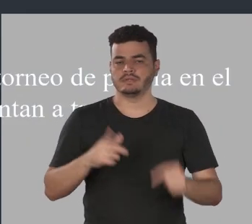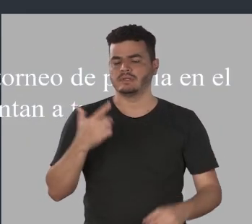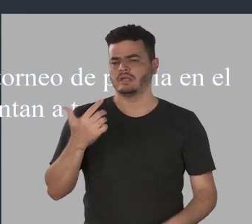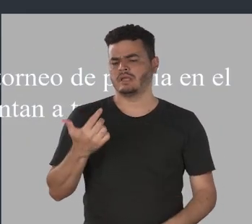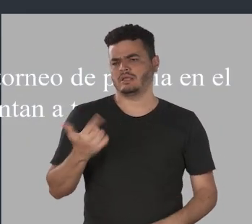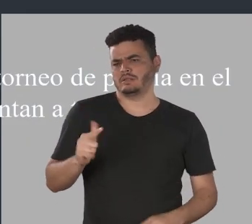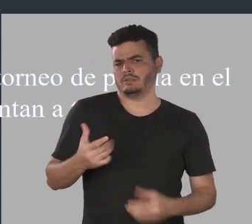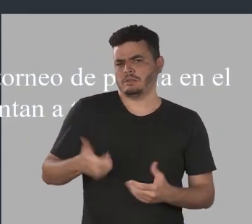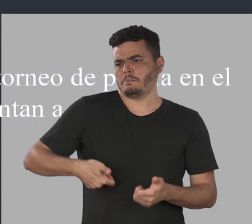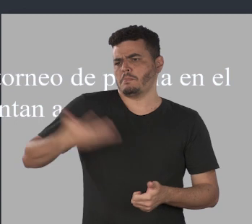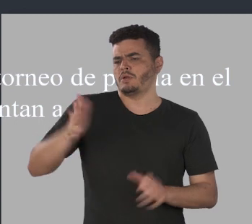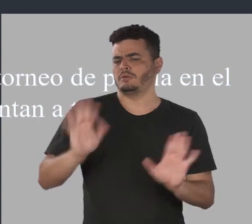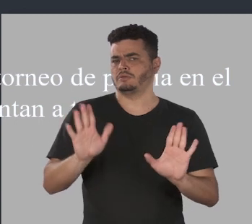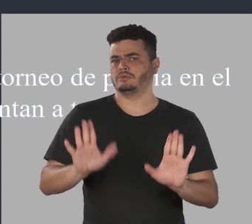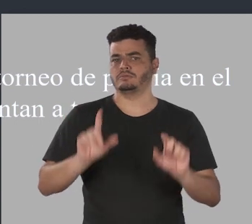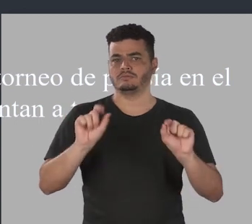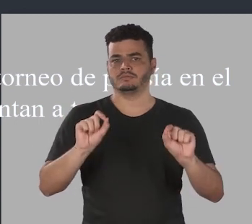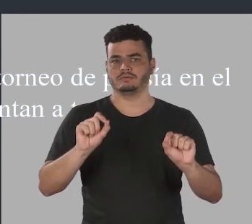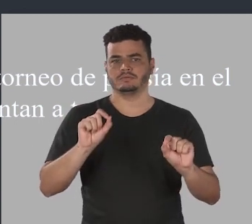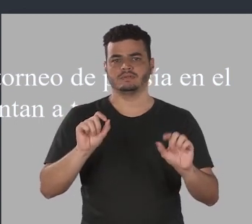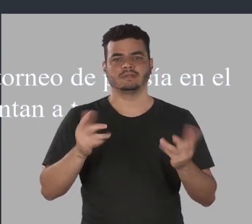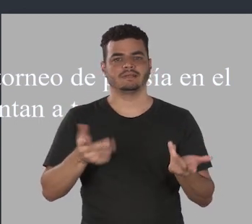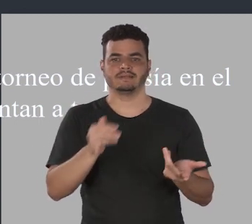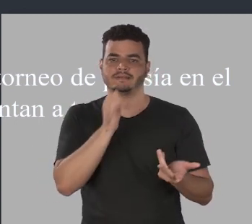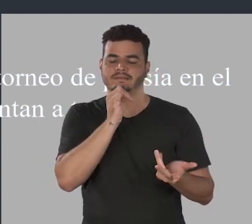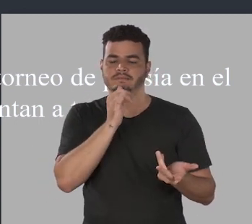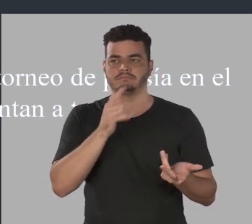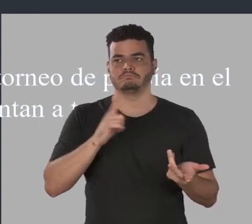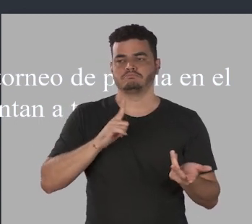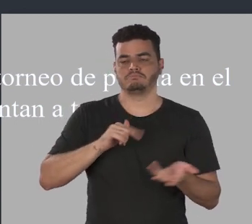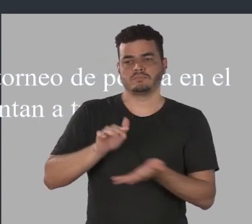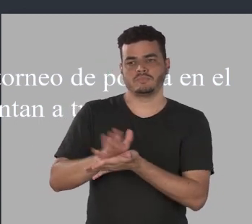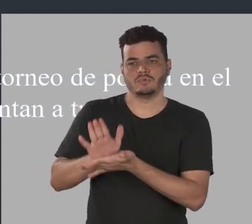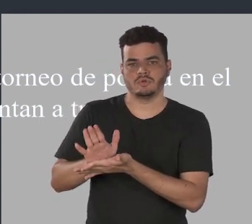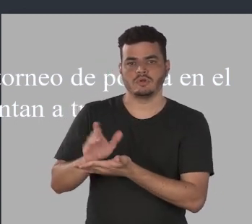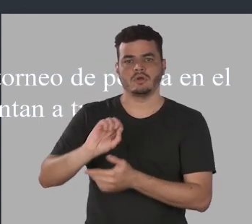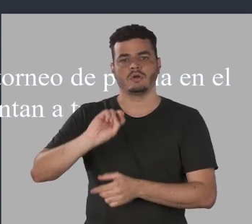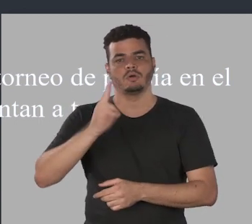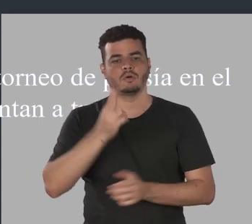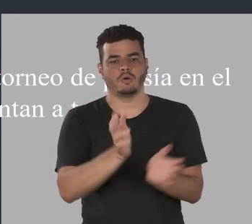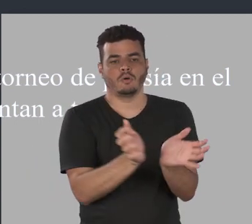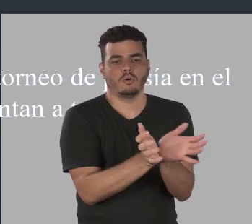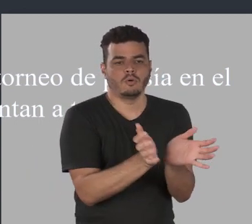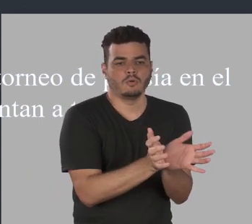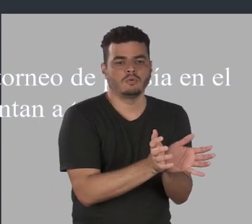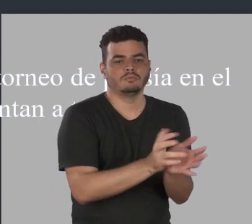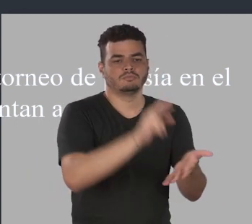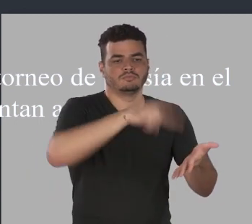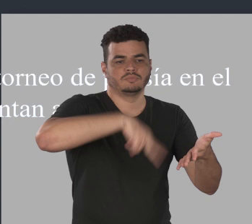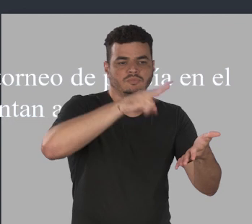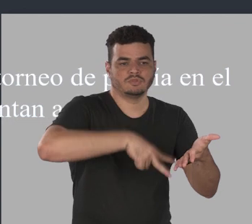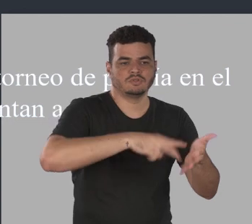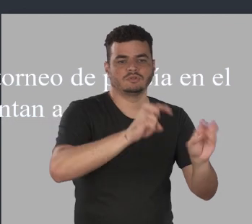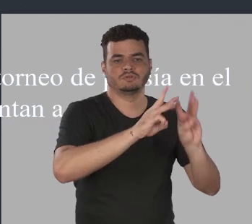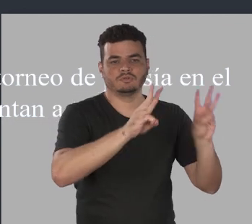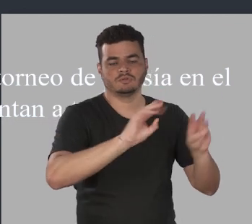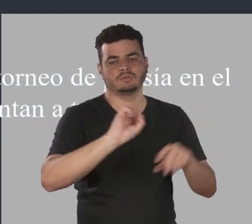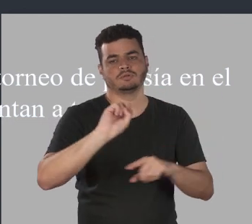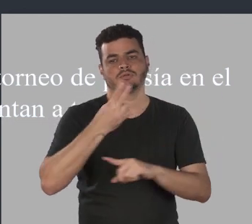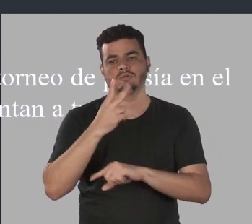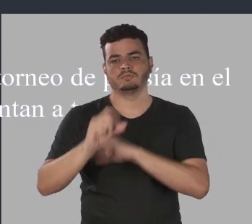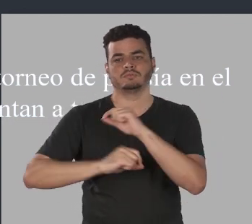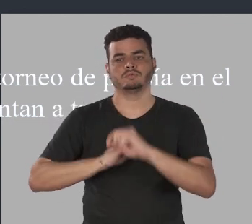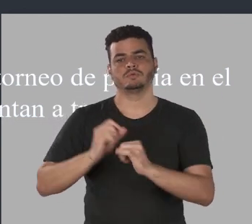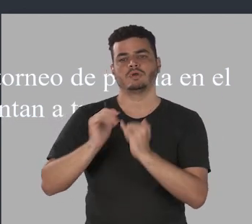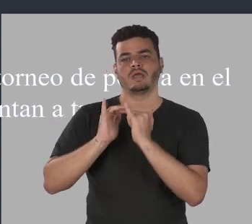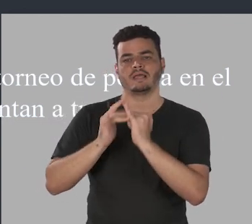literatura, bom, são blogs, desde autores editoriais, clube de leitura online,